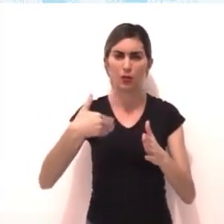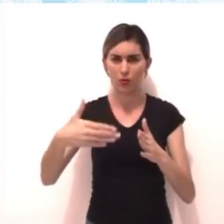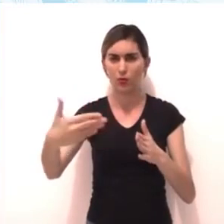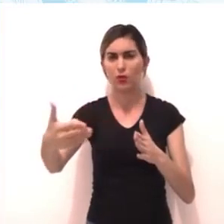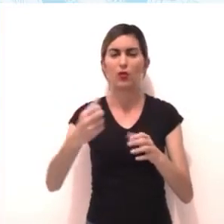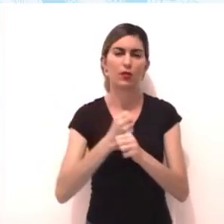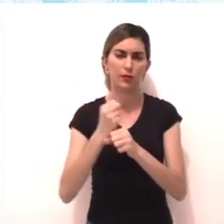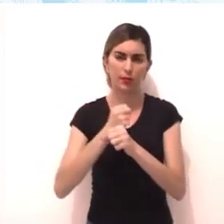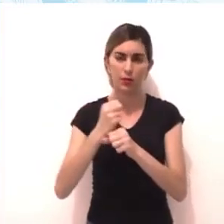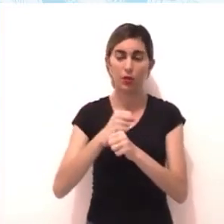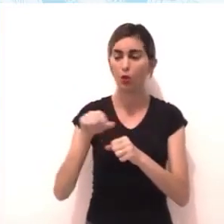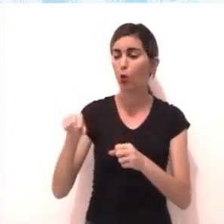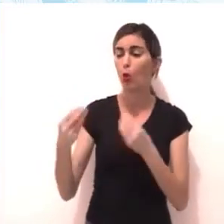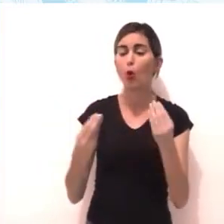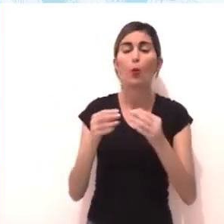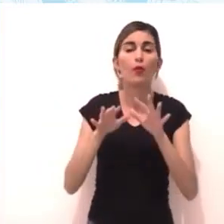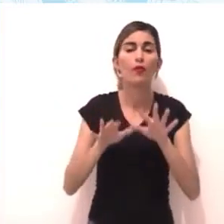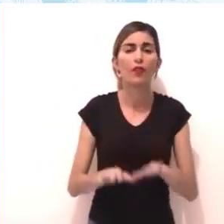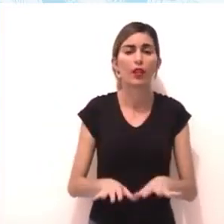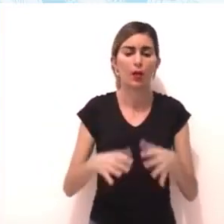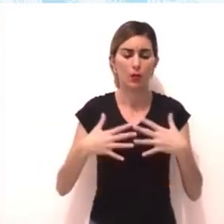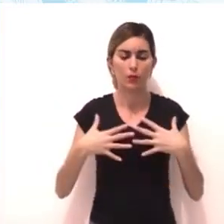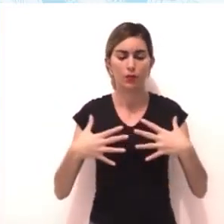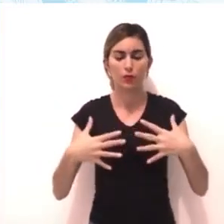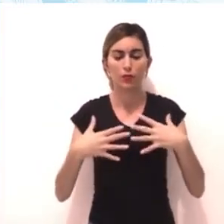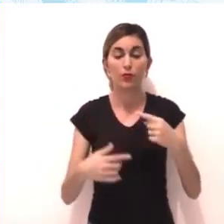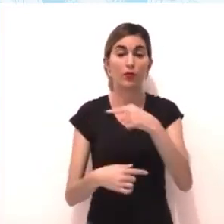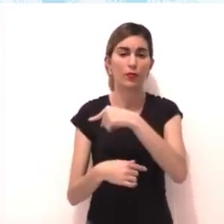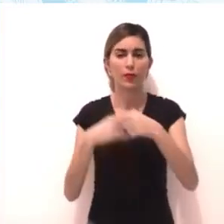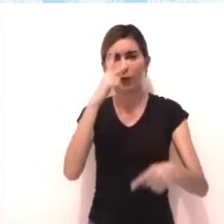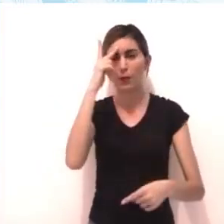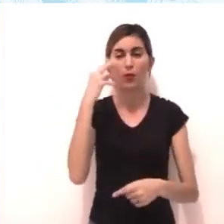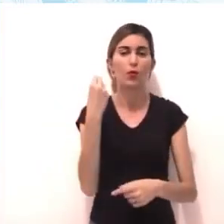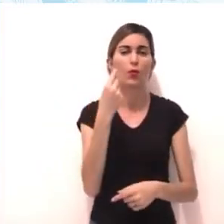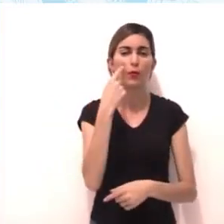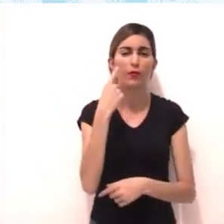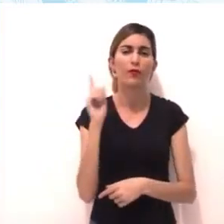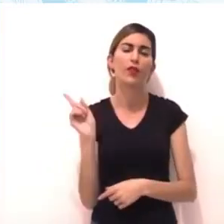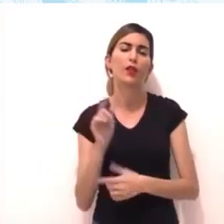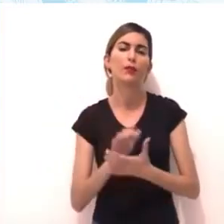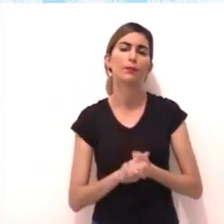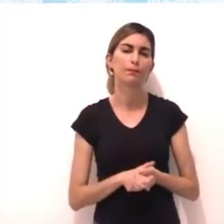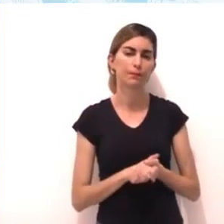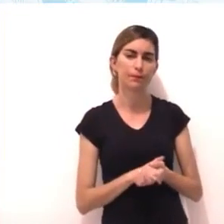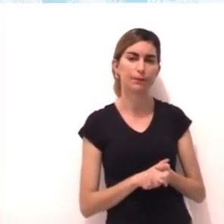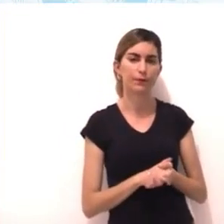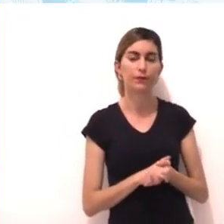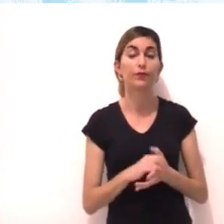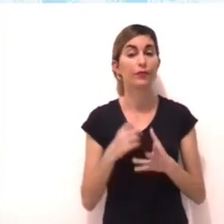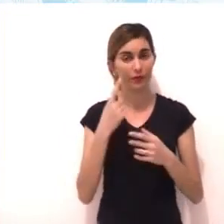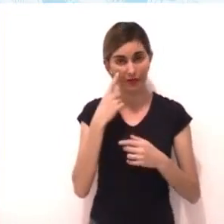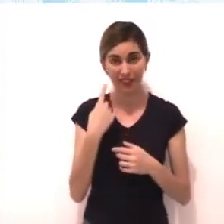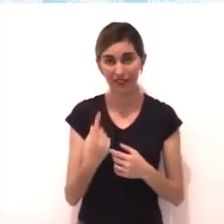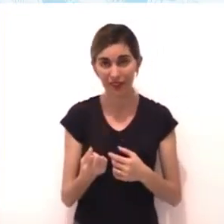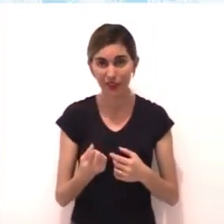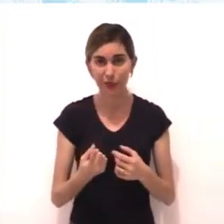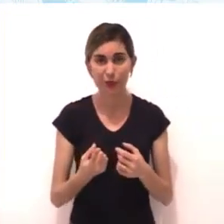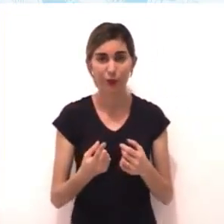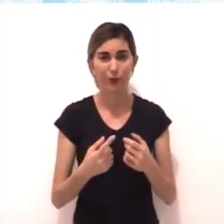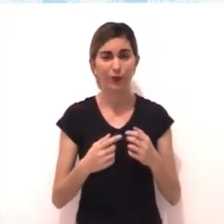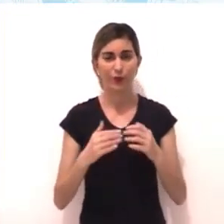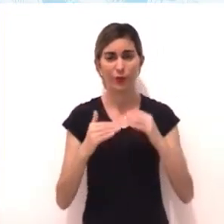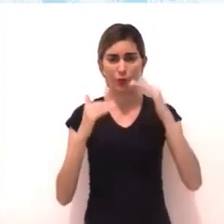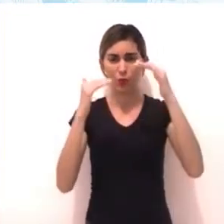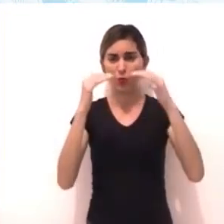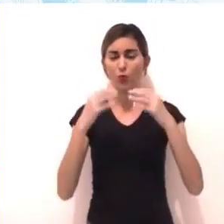de muitos anos, como é que vai ficar o pulmão desta pessoa? Veja na imagem. Tá vendo na parte